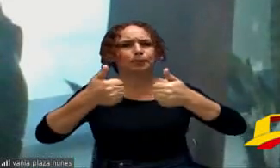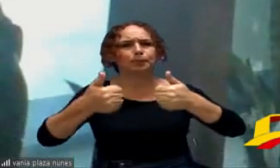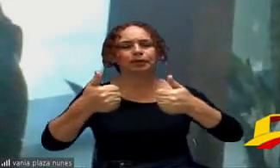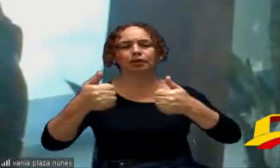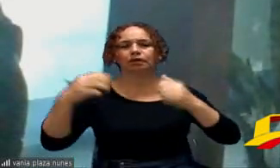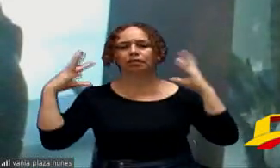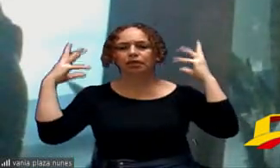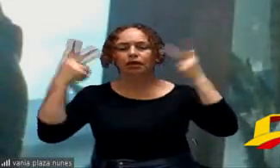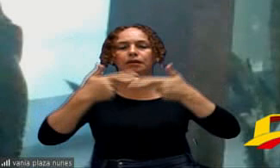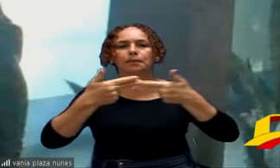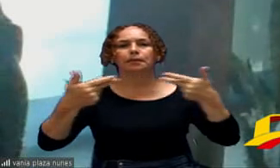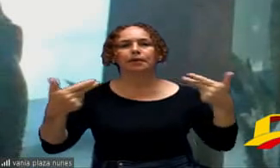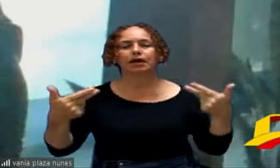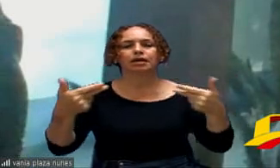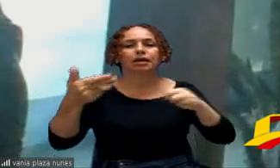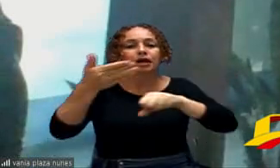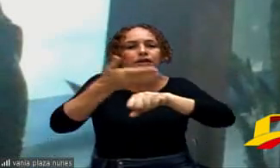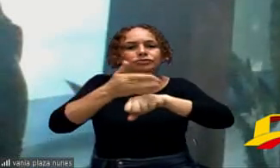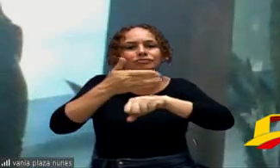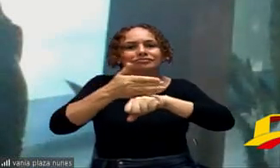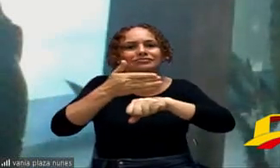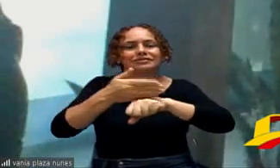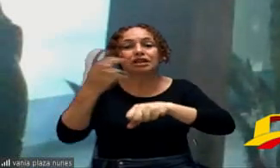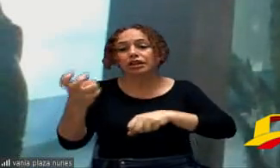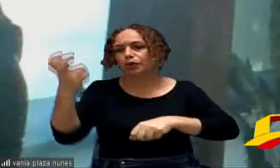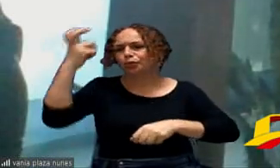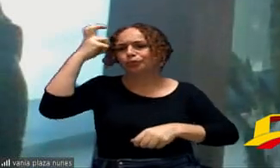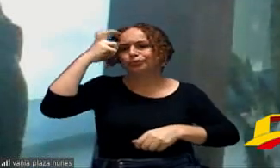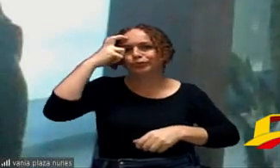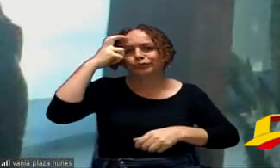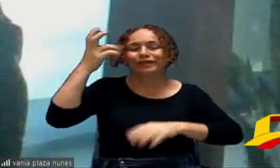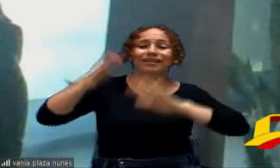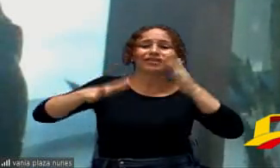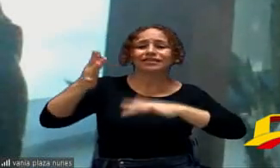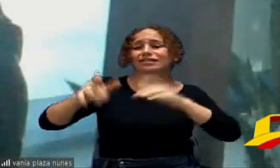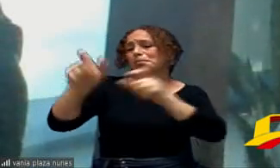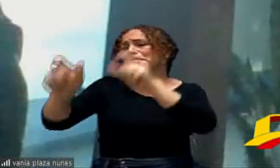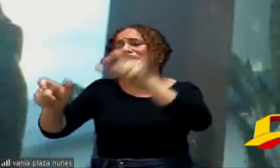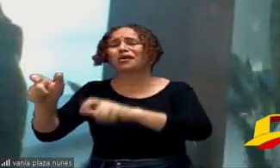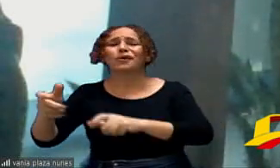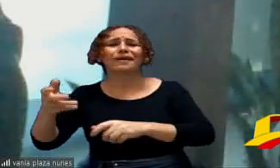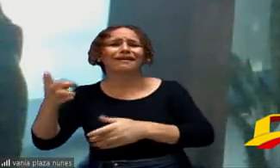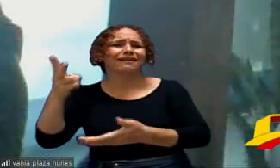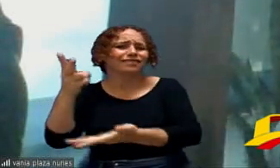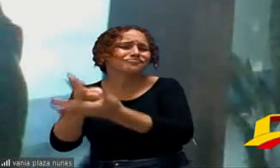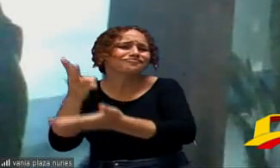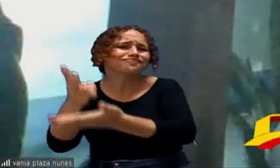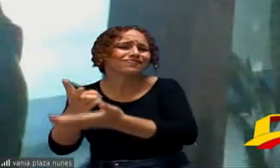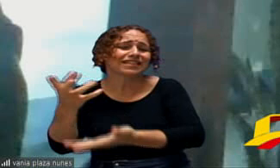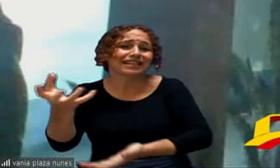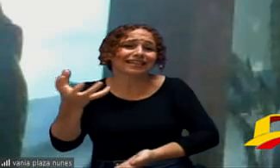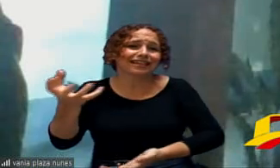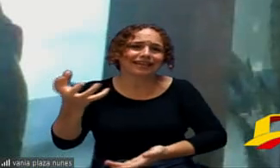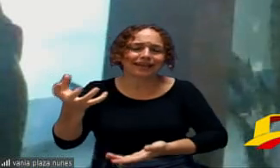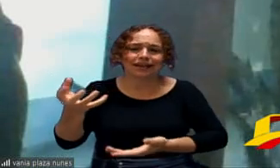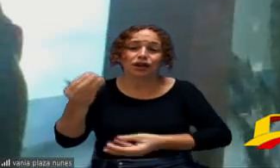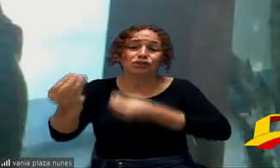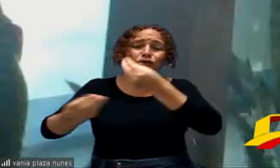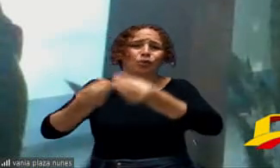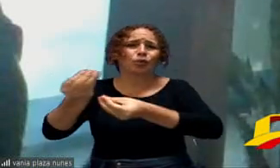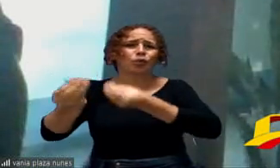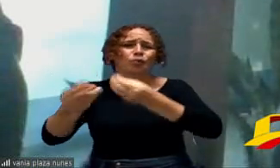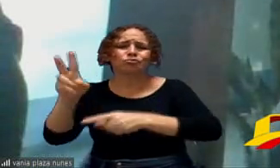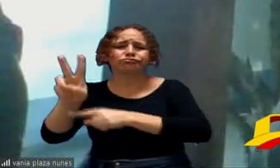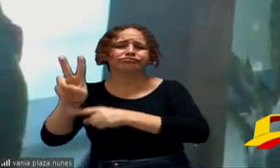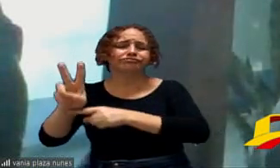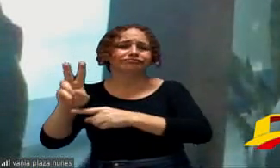práticas culturais equivocadas que as pessoas querem manter em relação aos procedimentos que elas têm com seus animais. Como